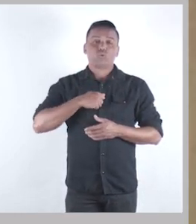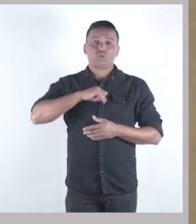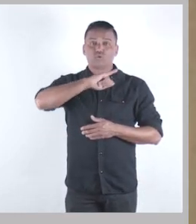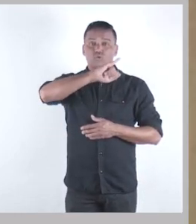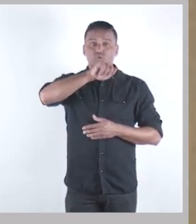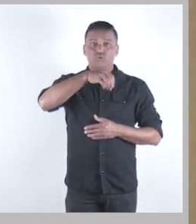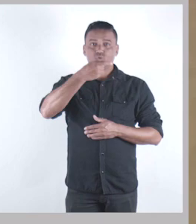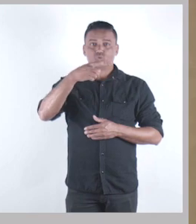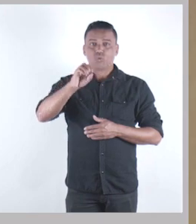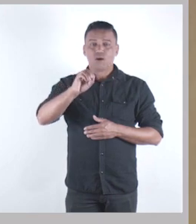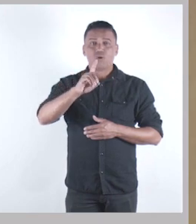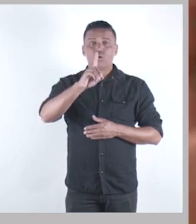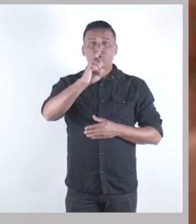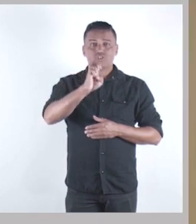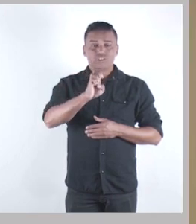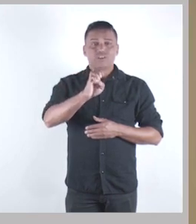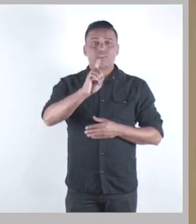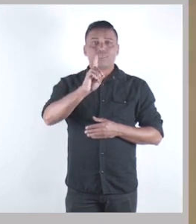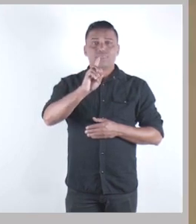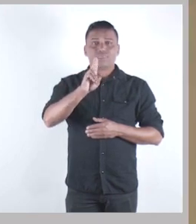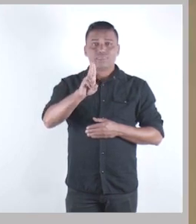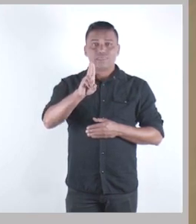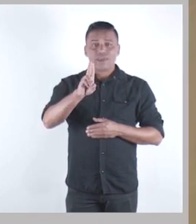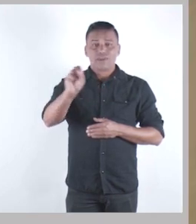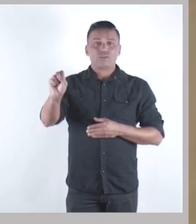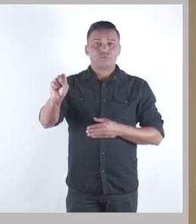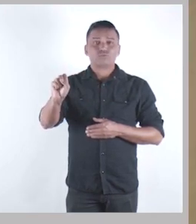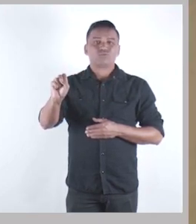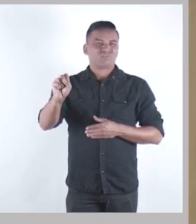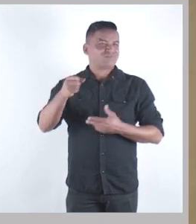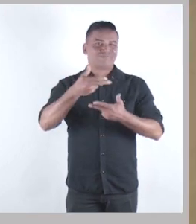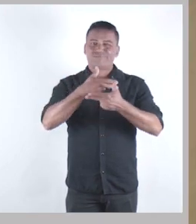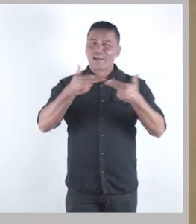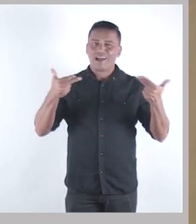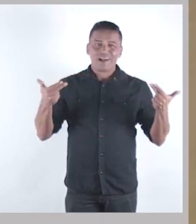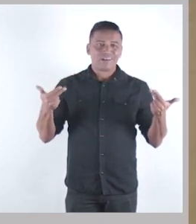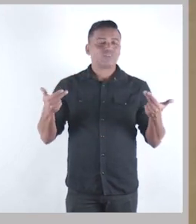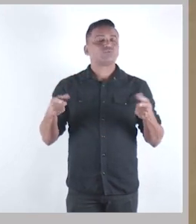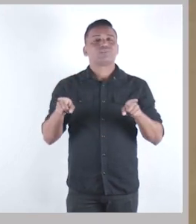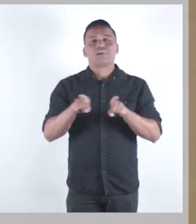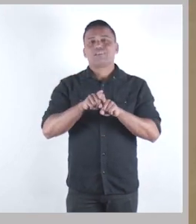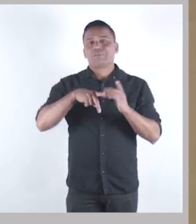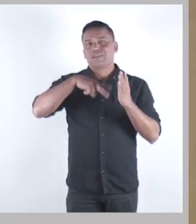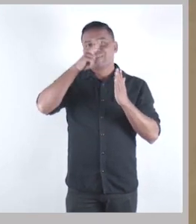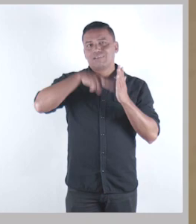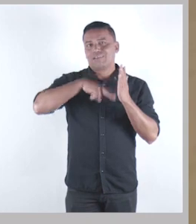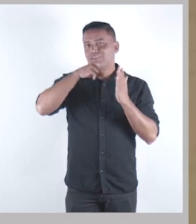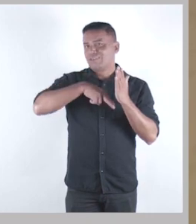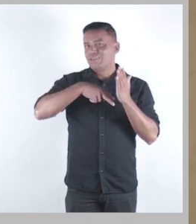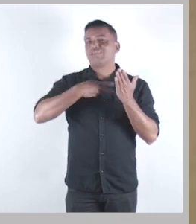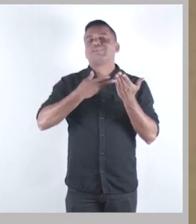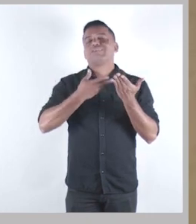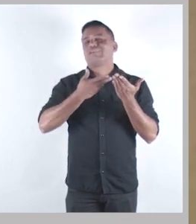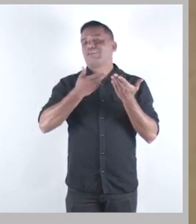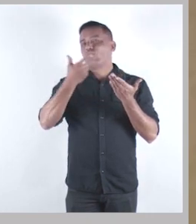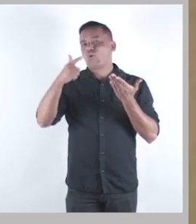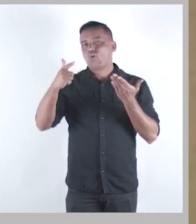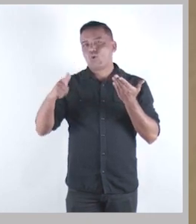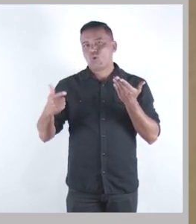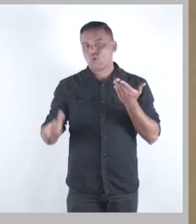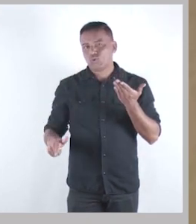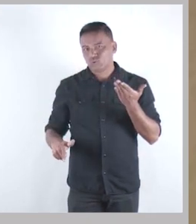Camilo da Garrett e outros. E também líamos bastante, e a mim me atraía muito